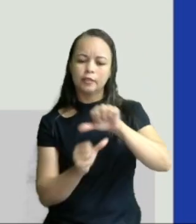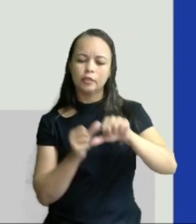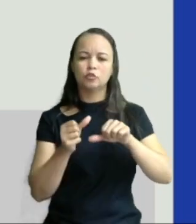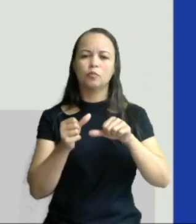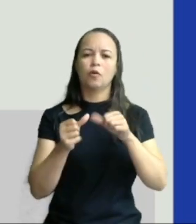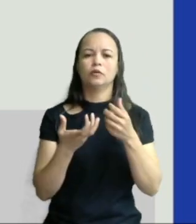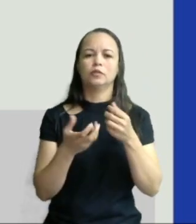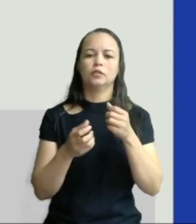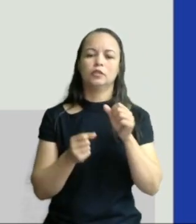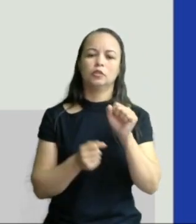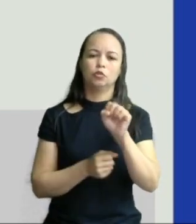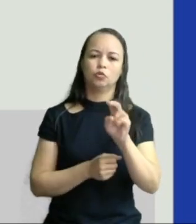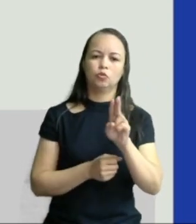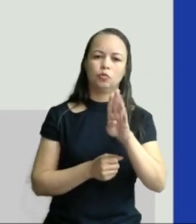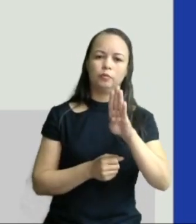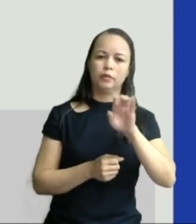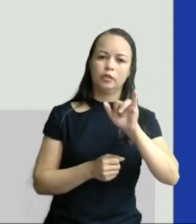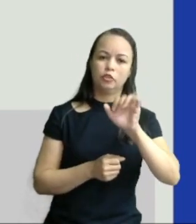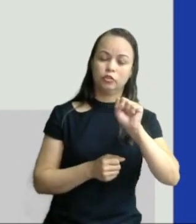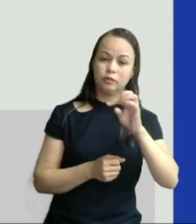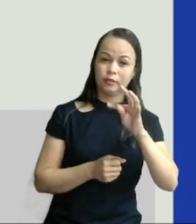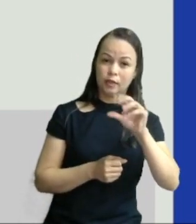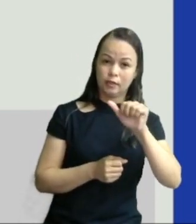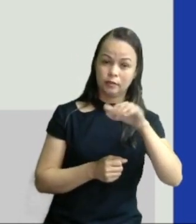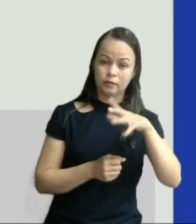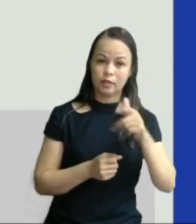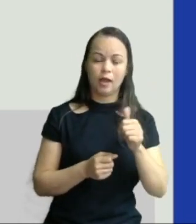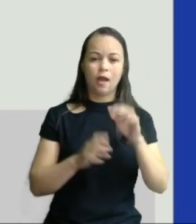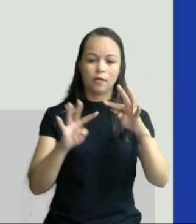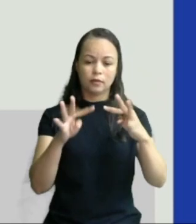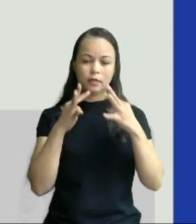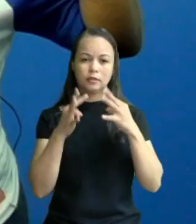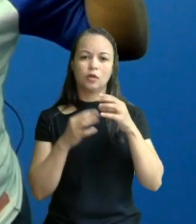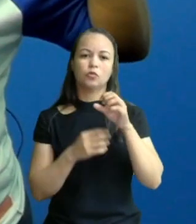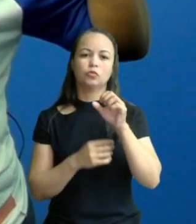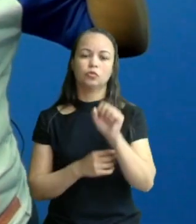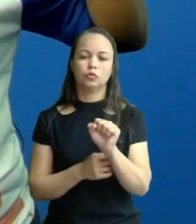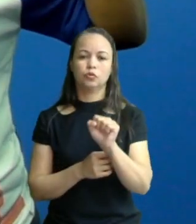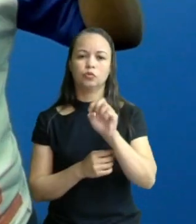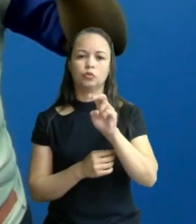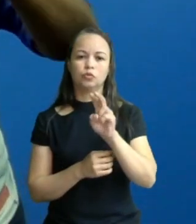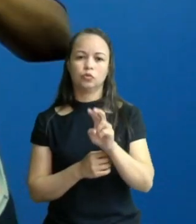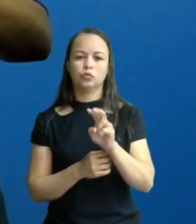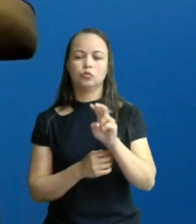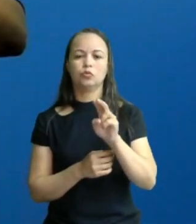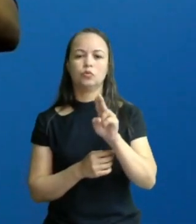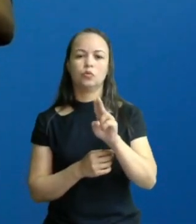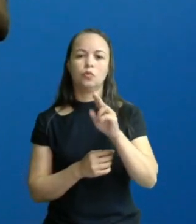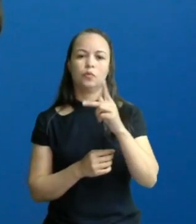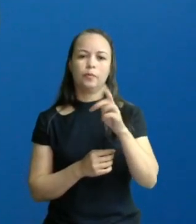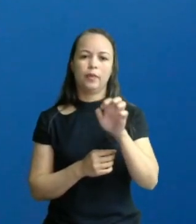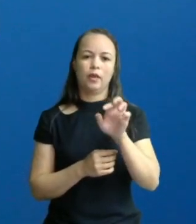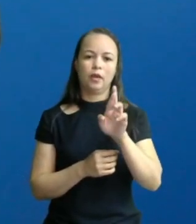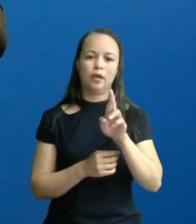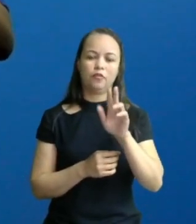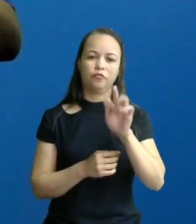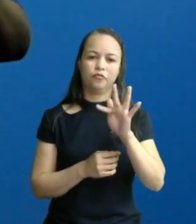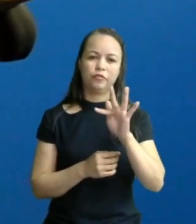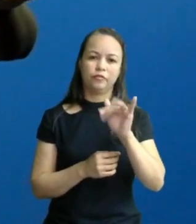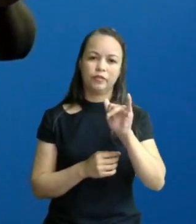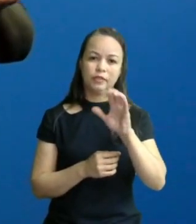de substância, a tensão superficial, olha para cá, que é aquela que é como se